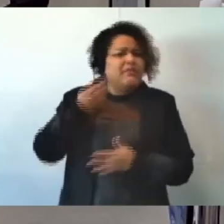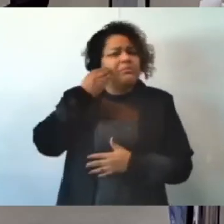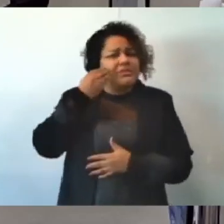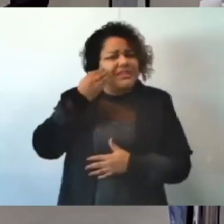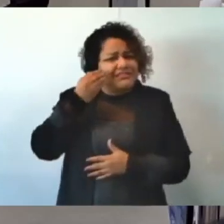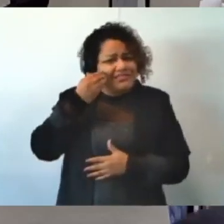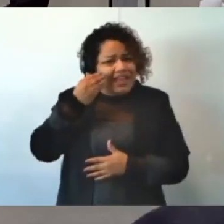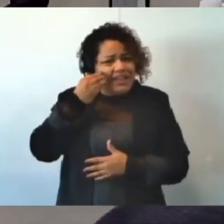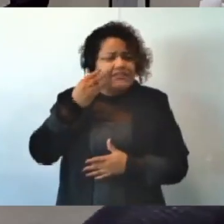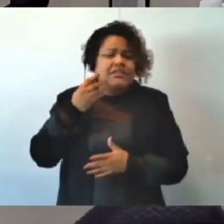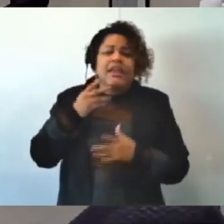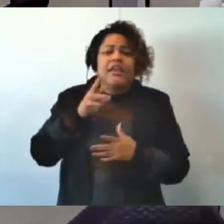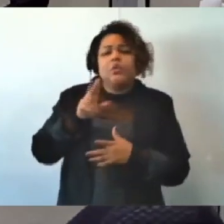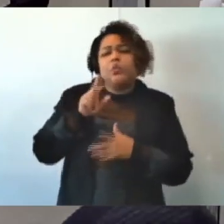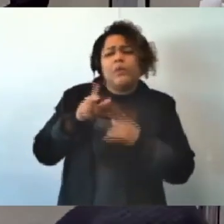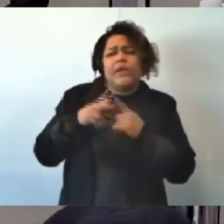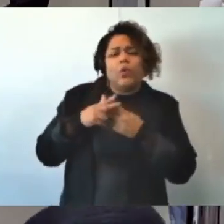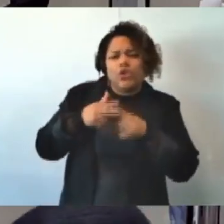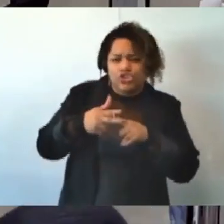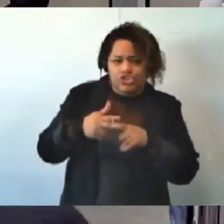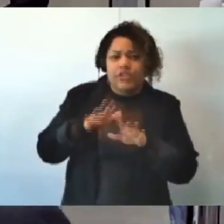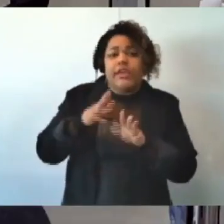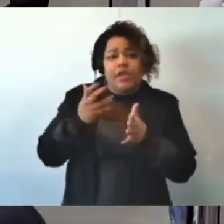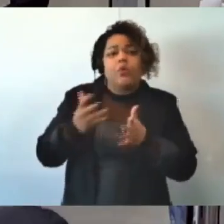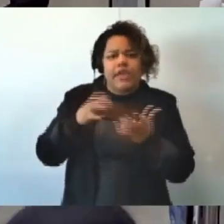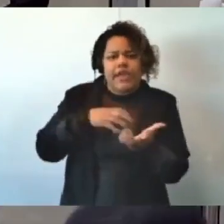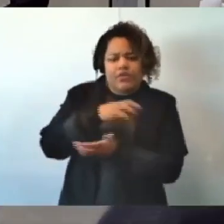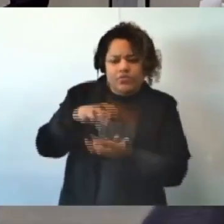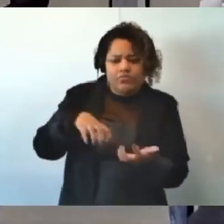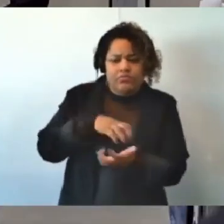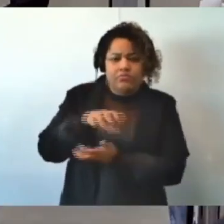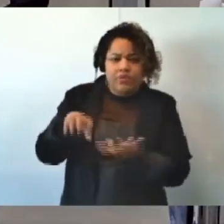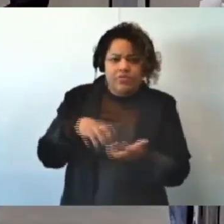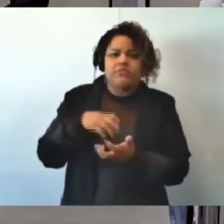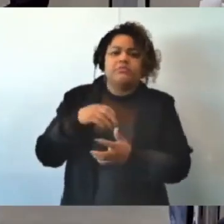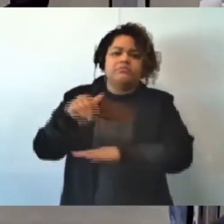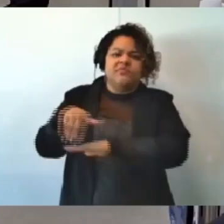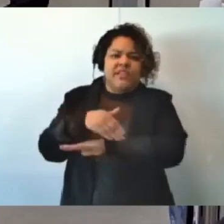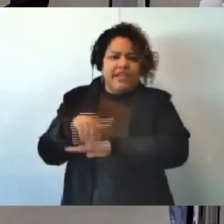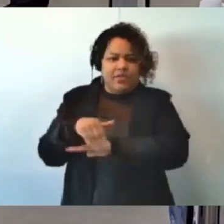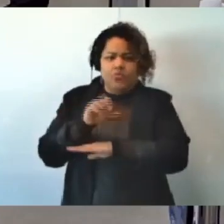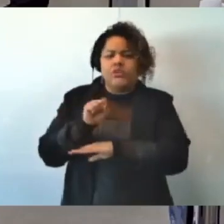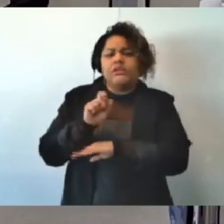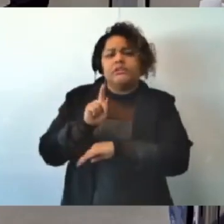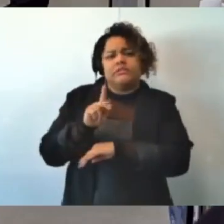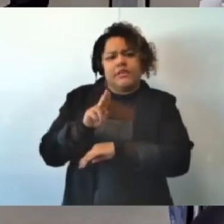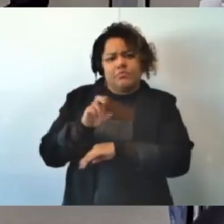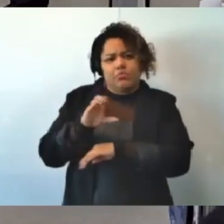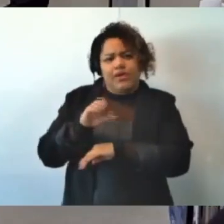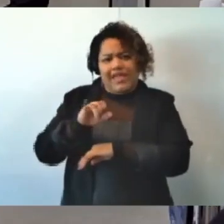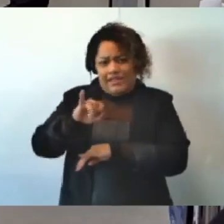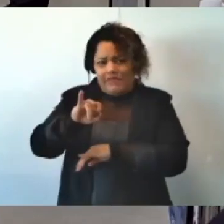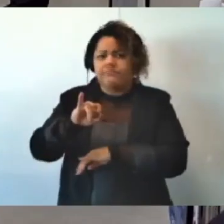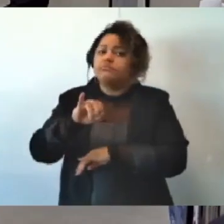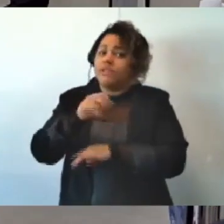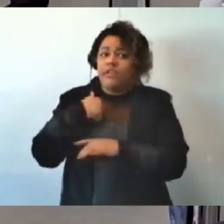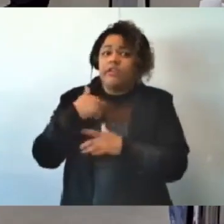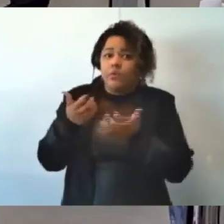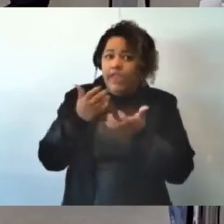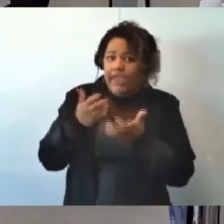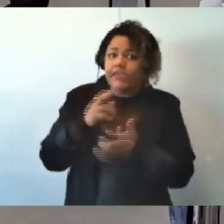da Sapucaí. Quero demais, nossa, vai ficar lindo, porque, como alguém falou, e eu não me lembro quem,